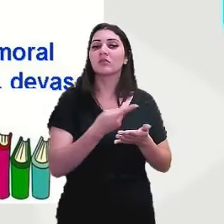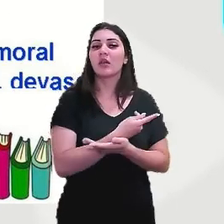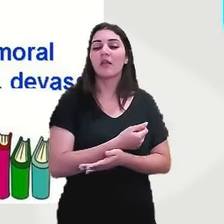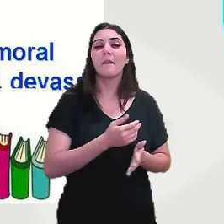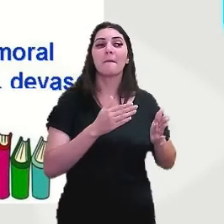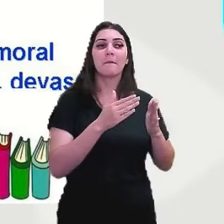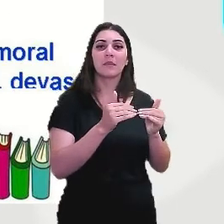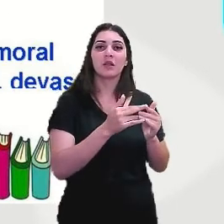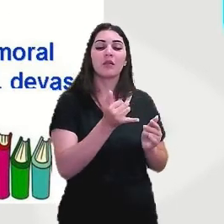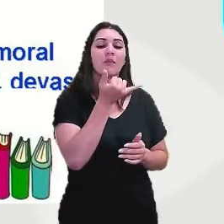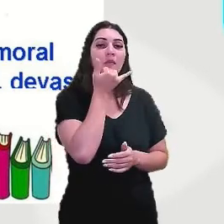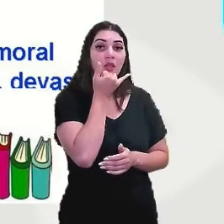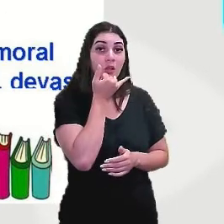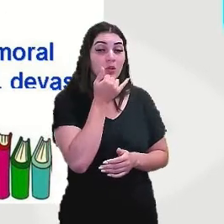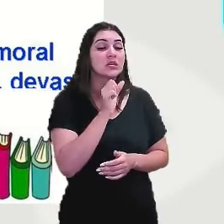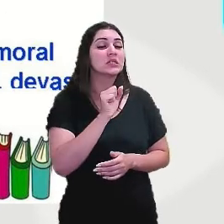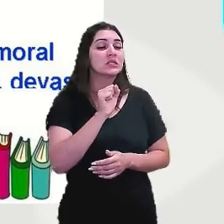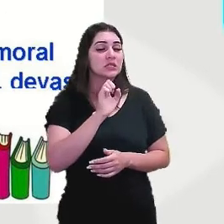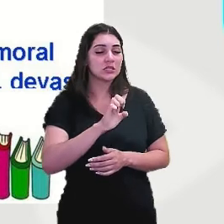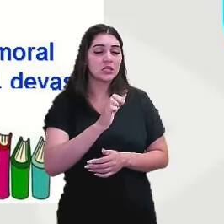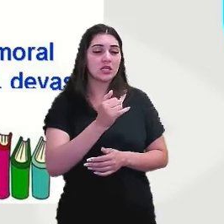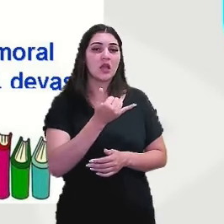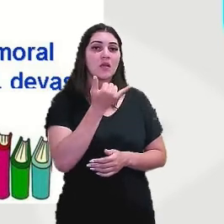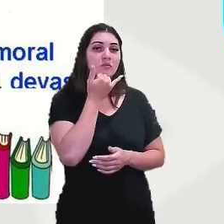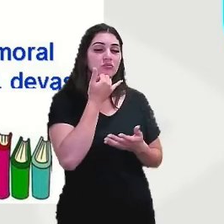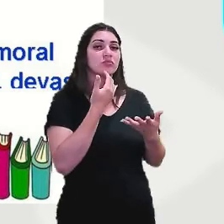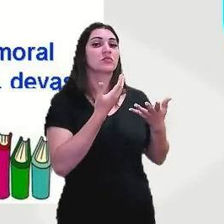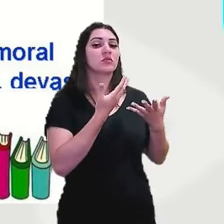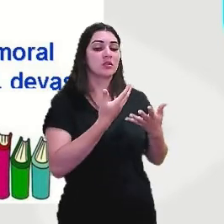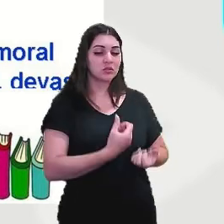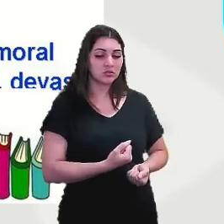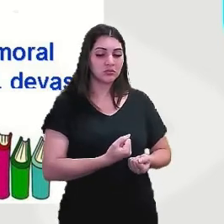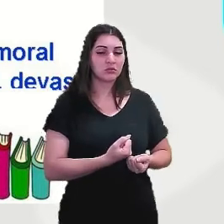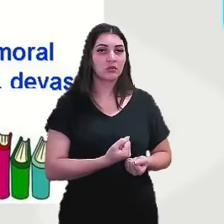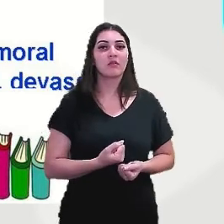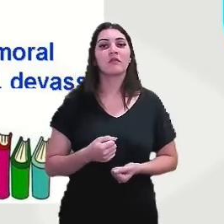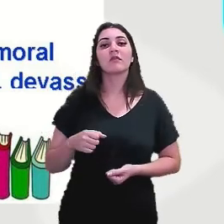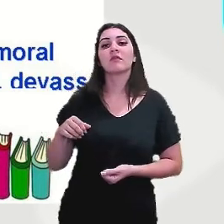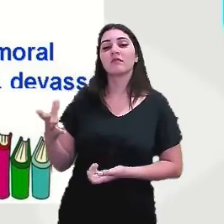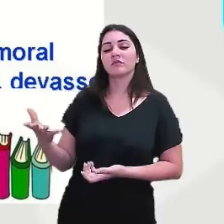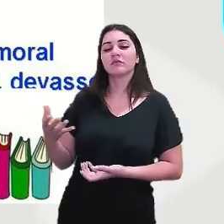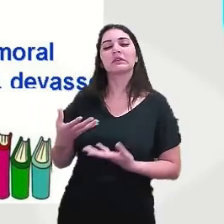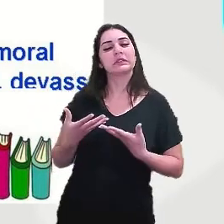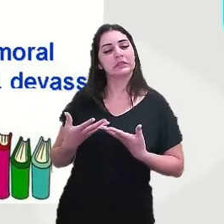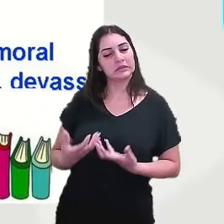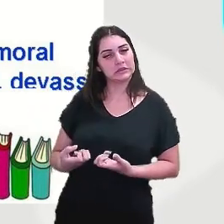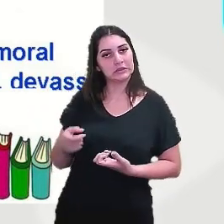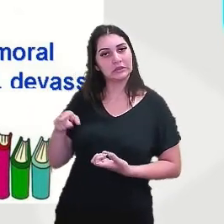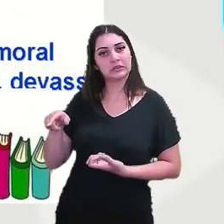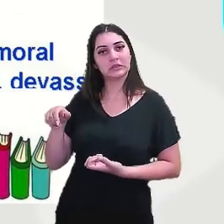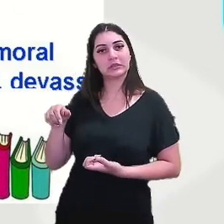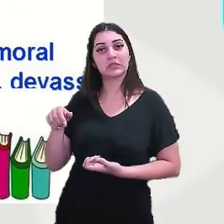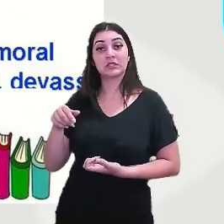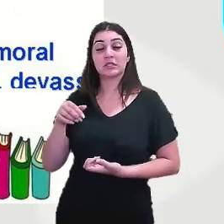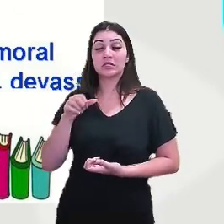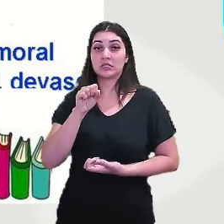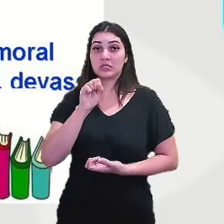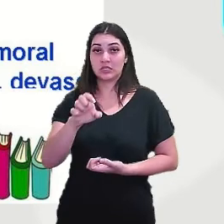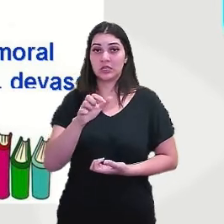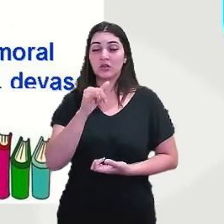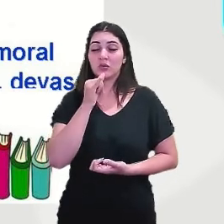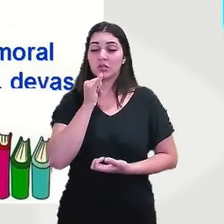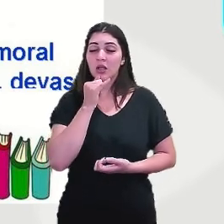aplicar. Temos absolver, que é perdoar, e absorver, é sorver